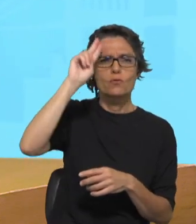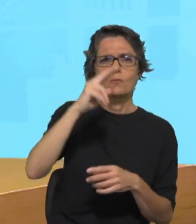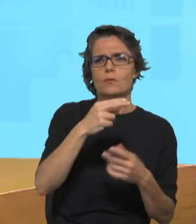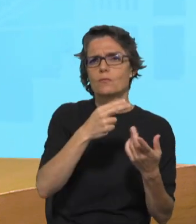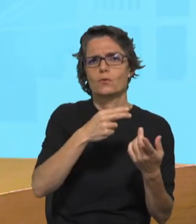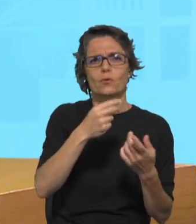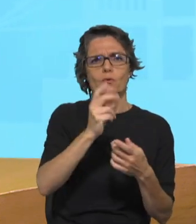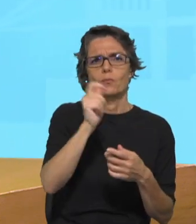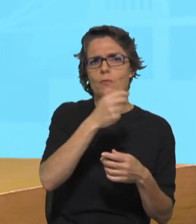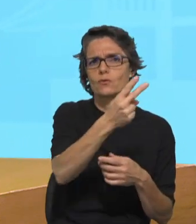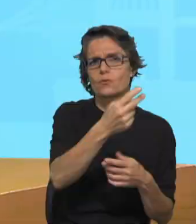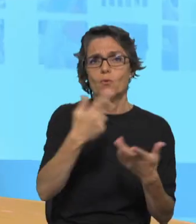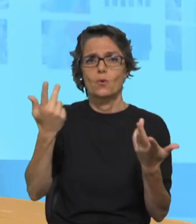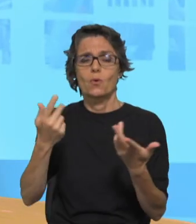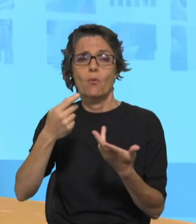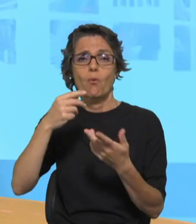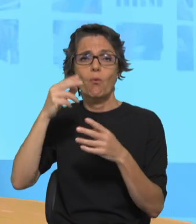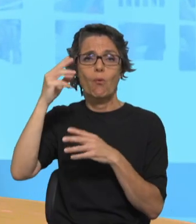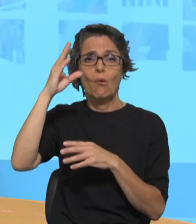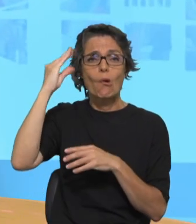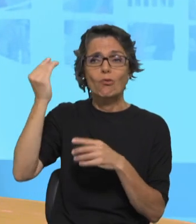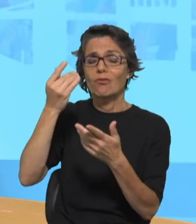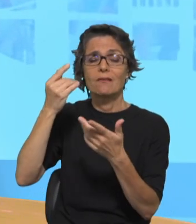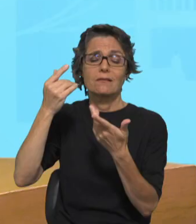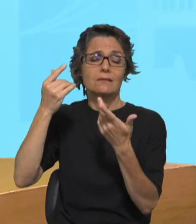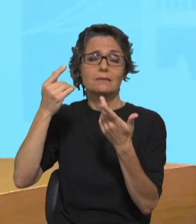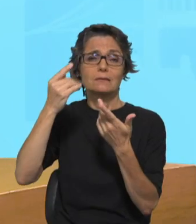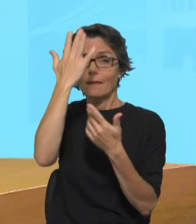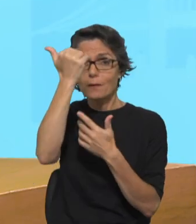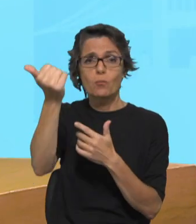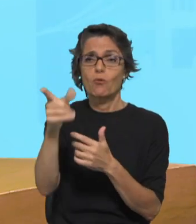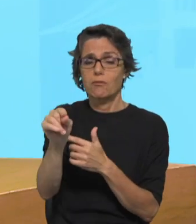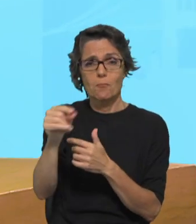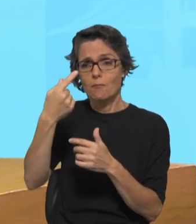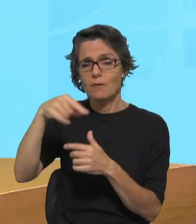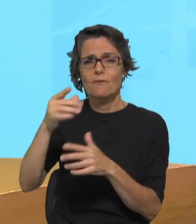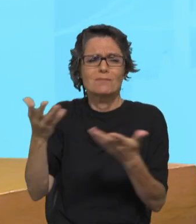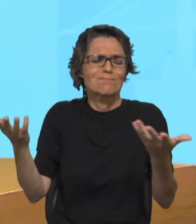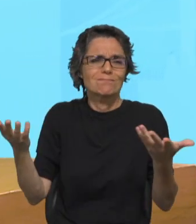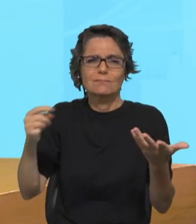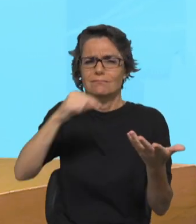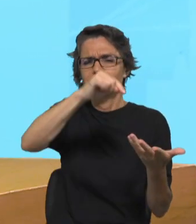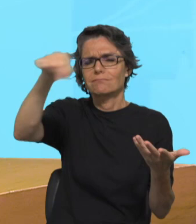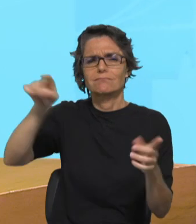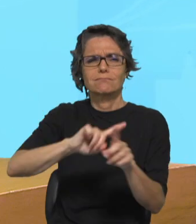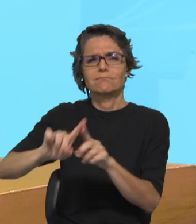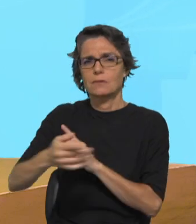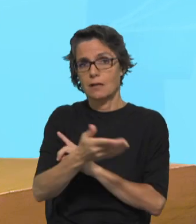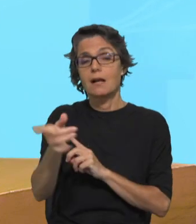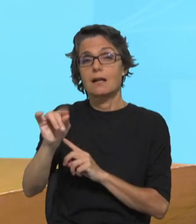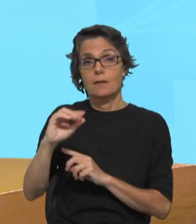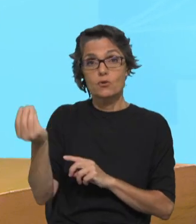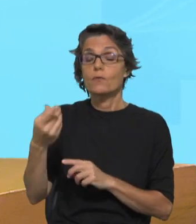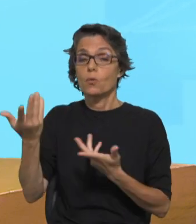para Isso é uma marca dos jovens, não é? É uma marca muito da juventude, sobretudo. É verdade que há um caso ou outro de pessoa mais idosa que também faz